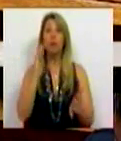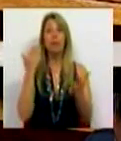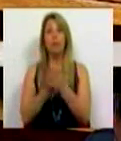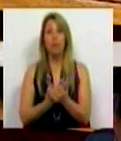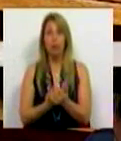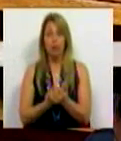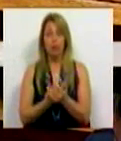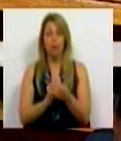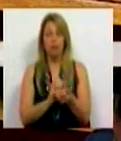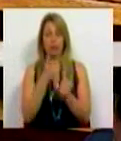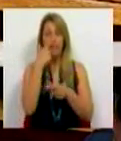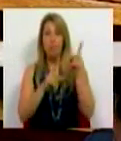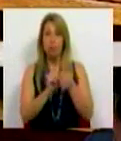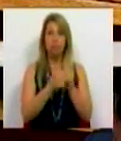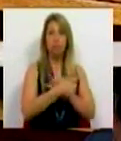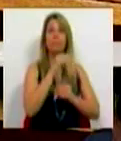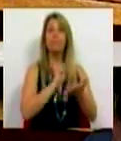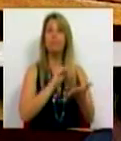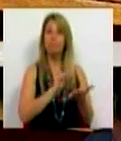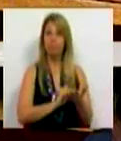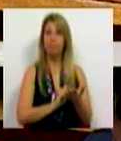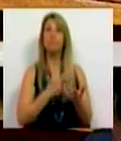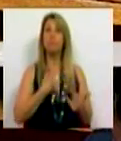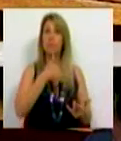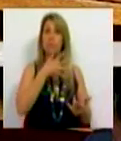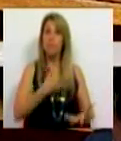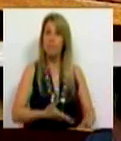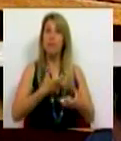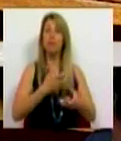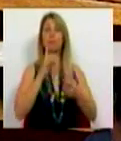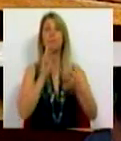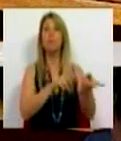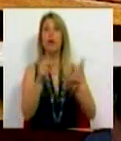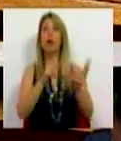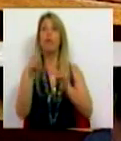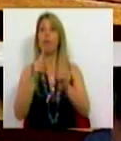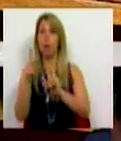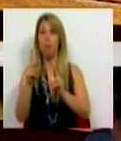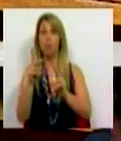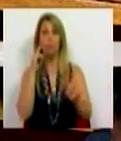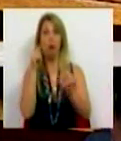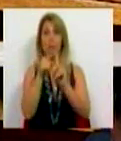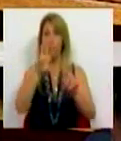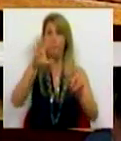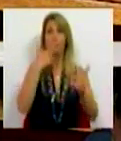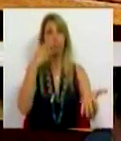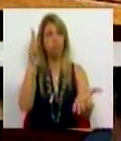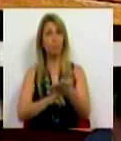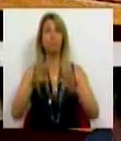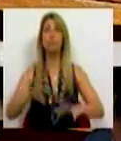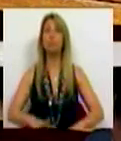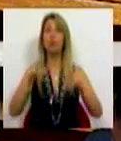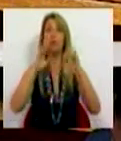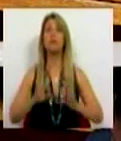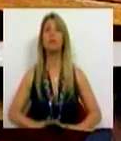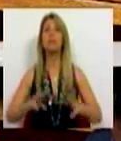ao empobrecimento das pessoas, e desejamos reformas centradas no país real de progresso e